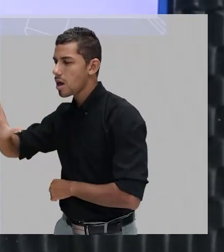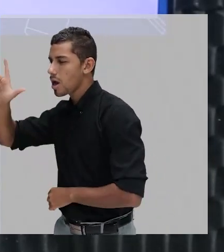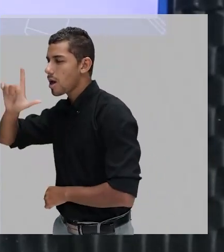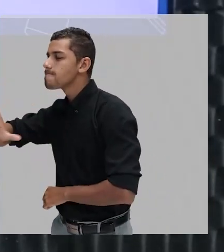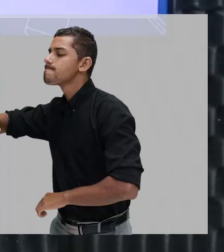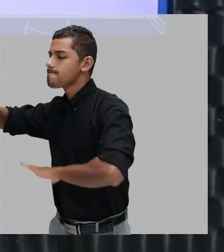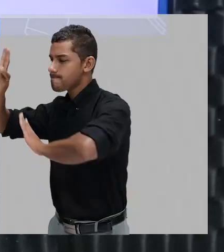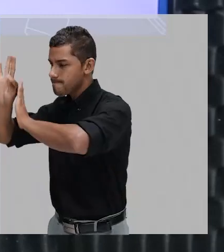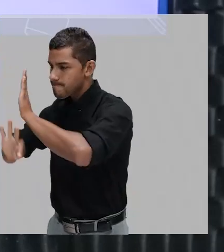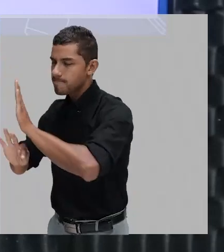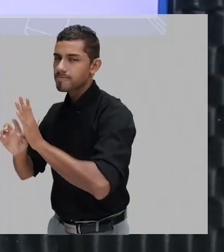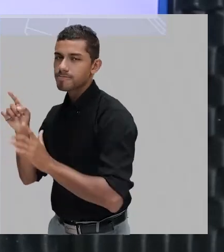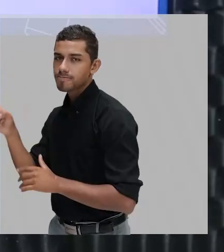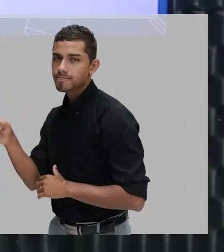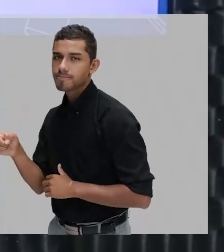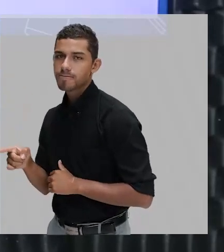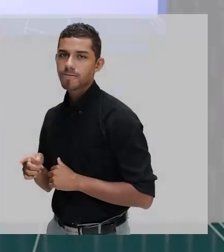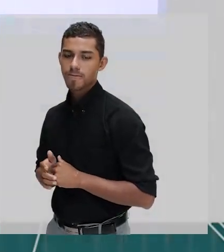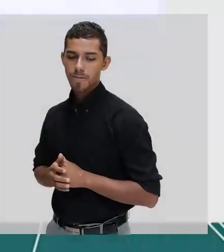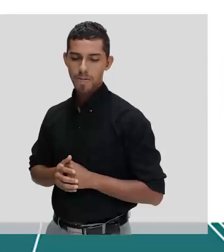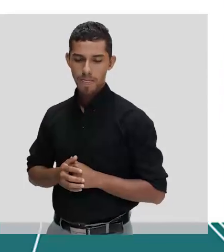de um texto literário.